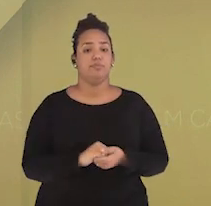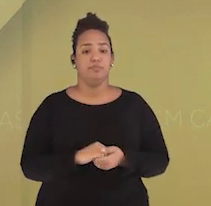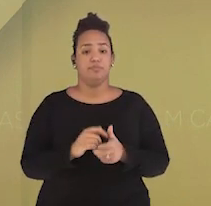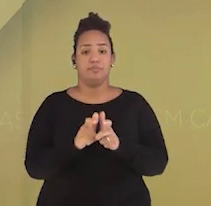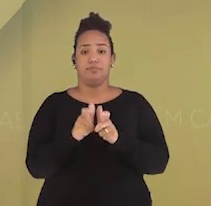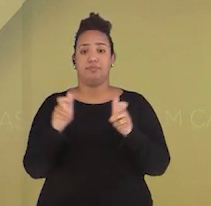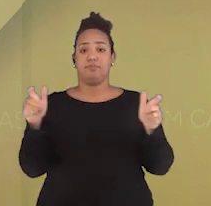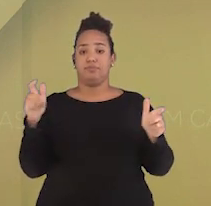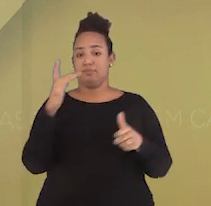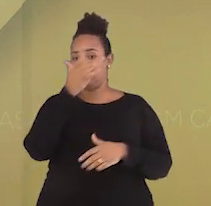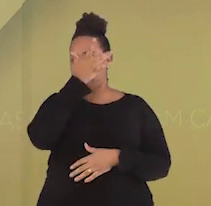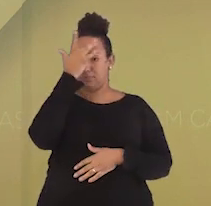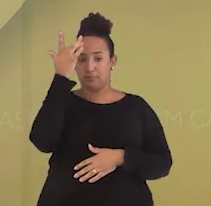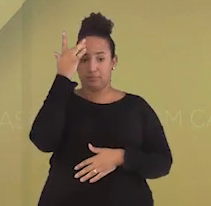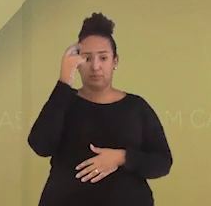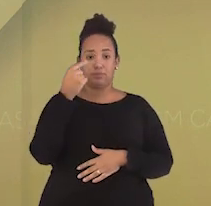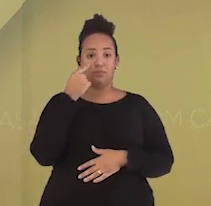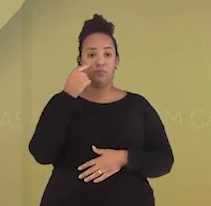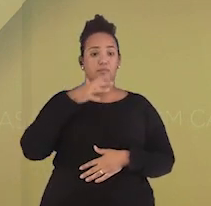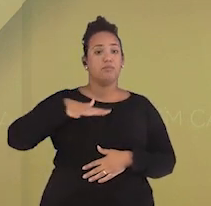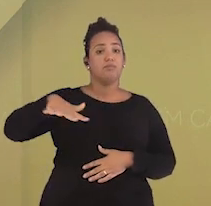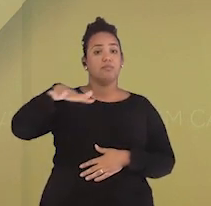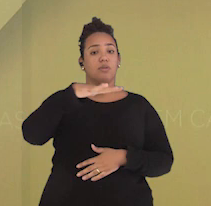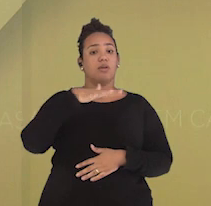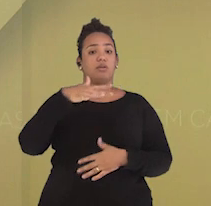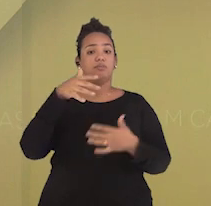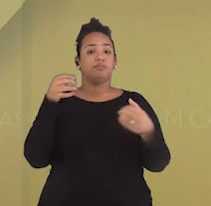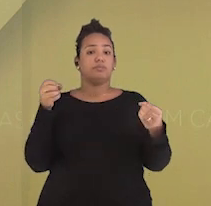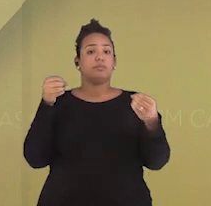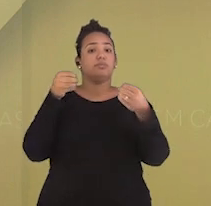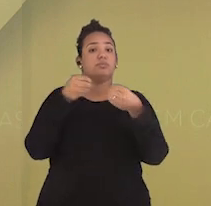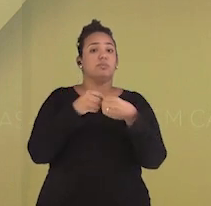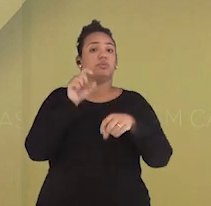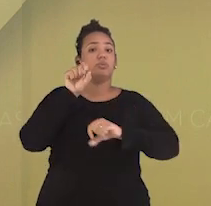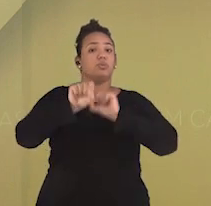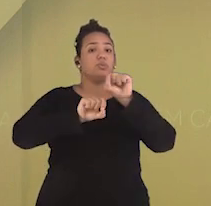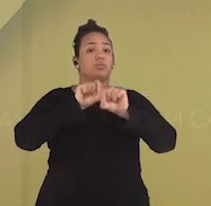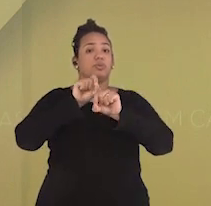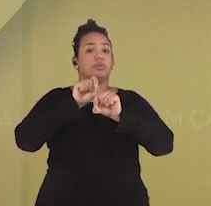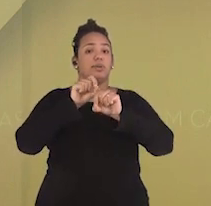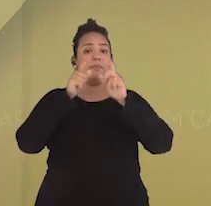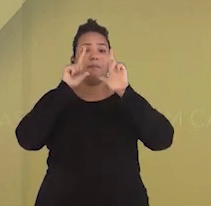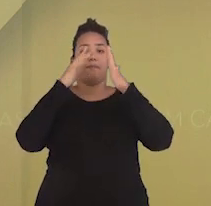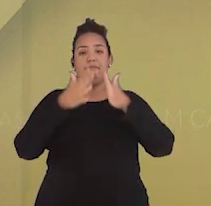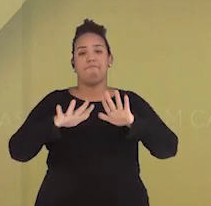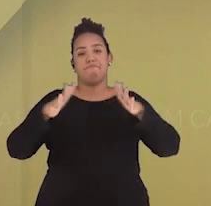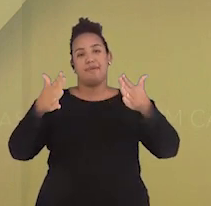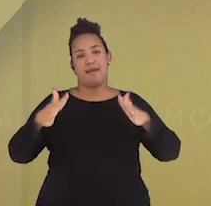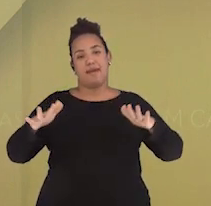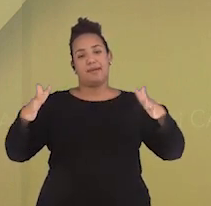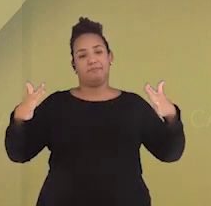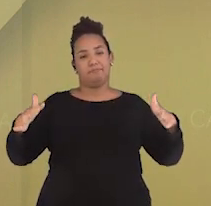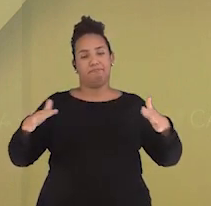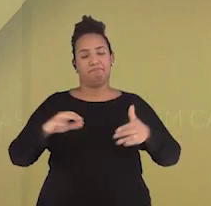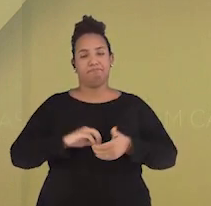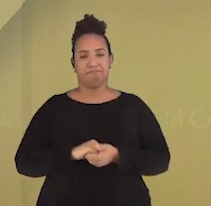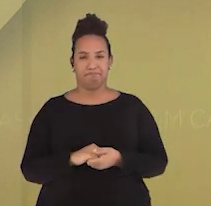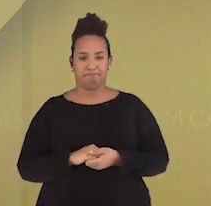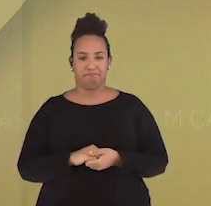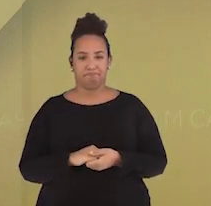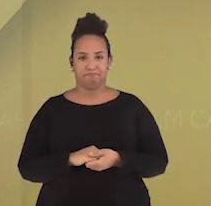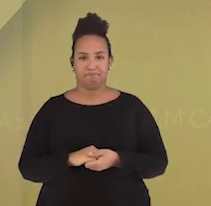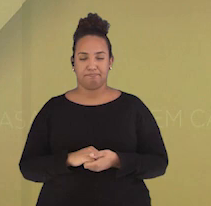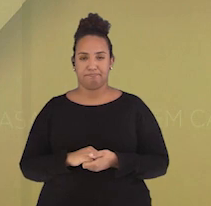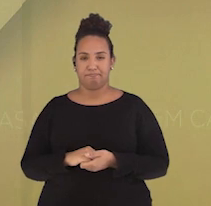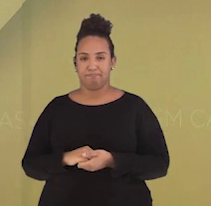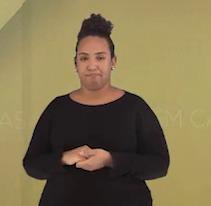pessoas estão em áreas mais próximas ao litoral, ou seja, próximas do mar.